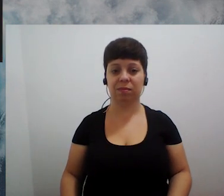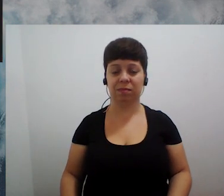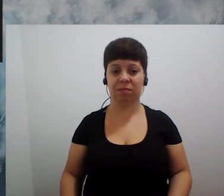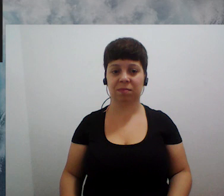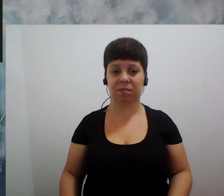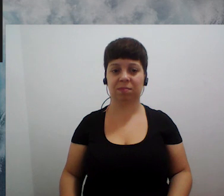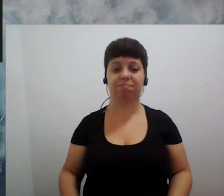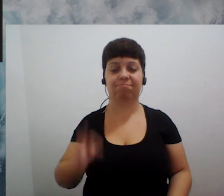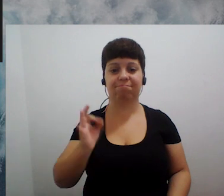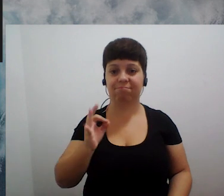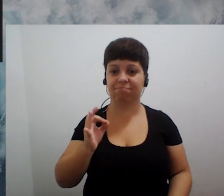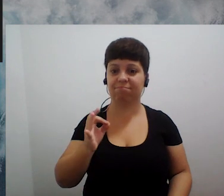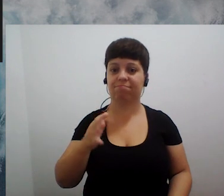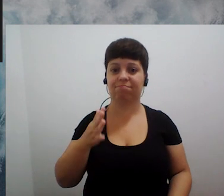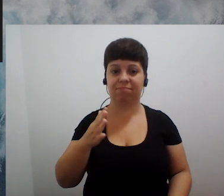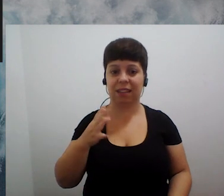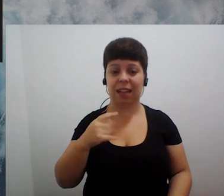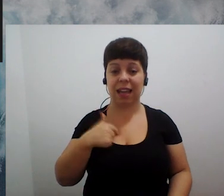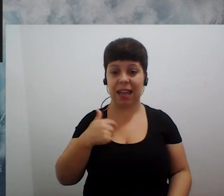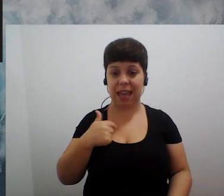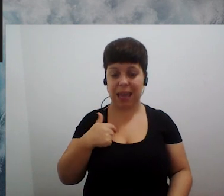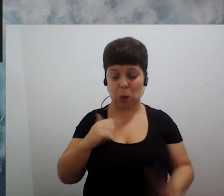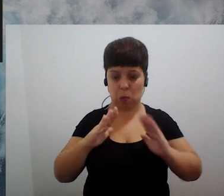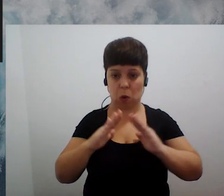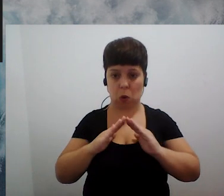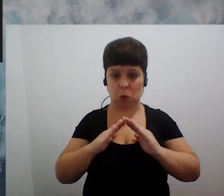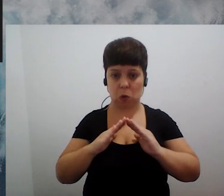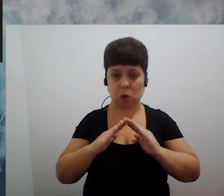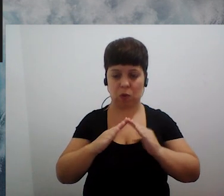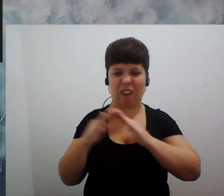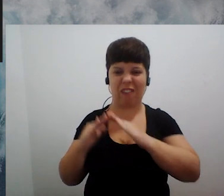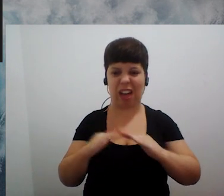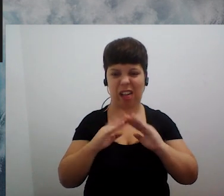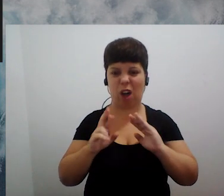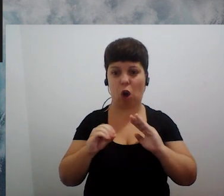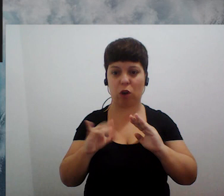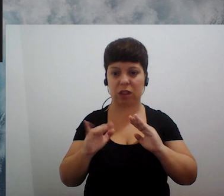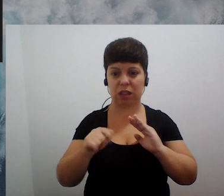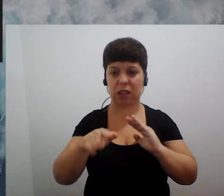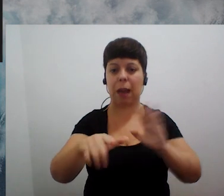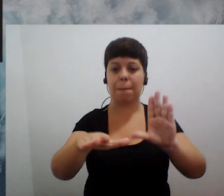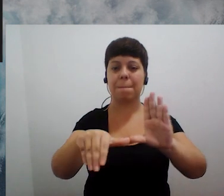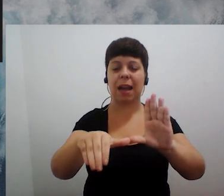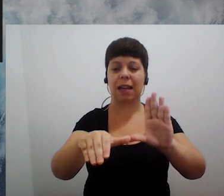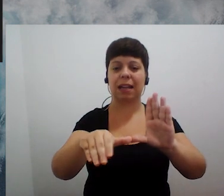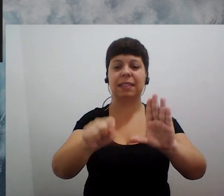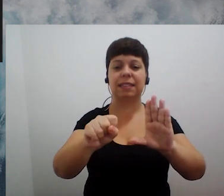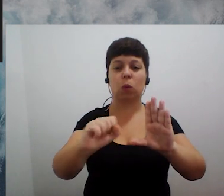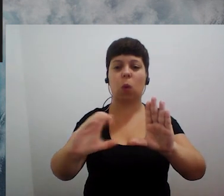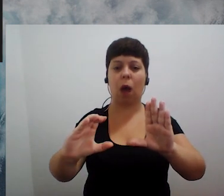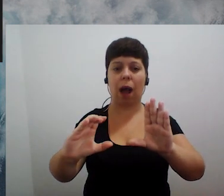É impressionante a distância da onde eu moro, da favela da Rocinha, para a Praia de São